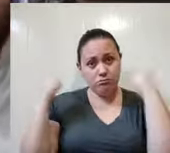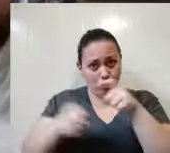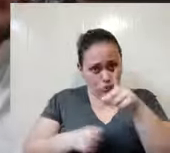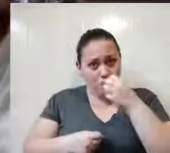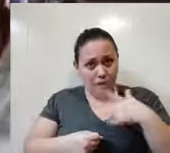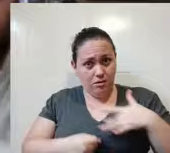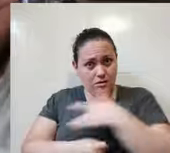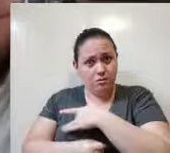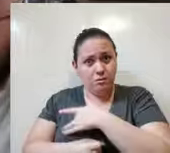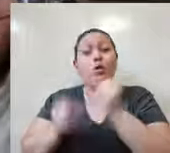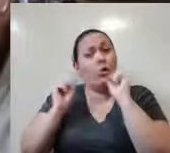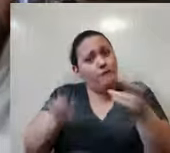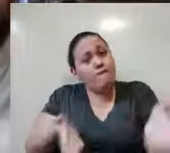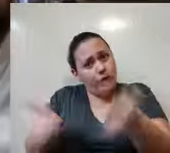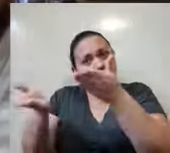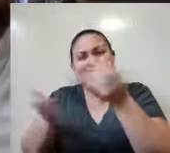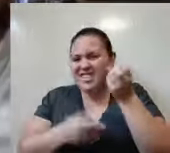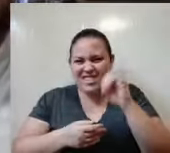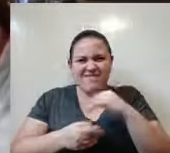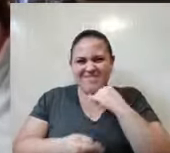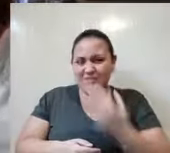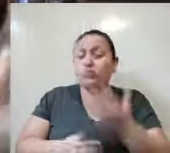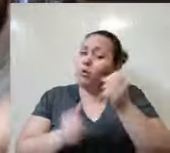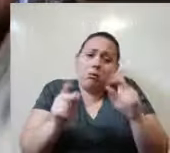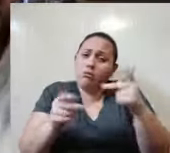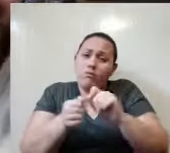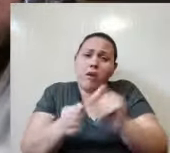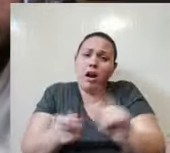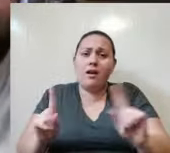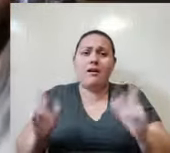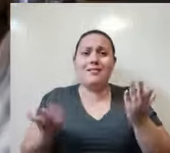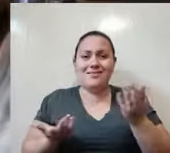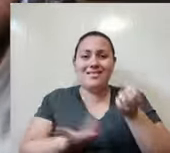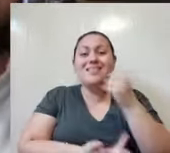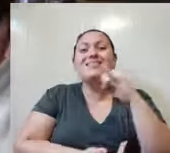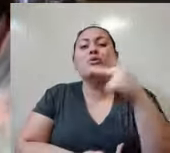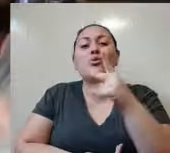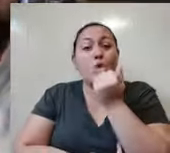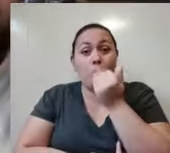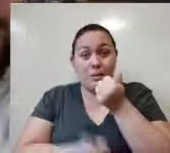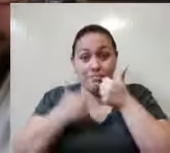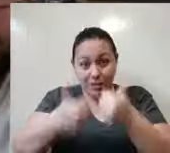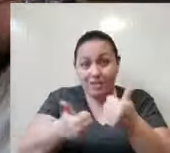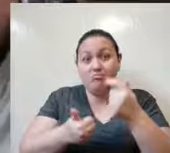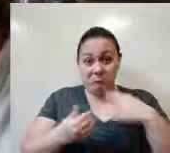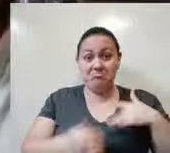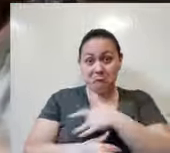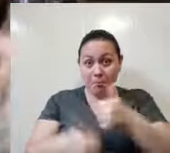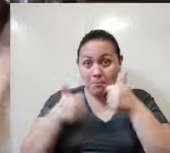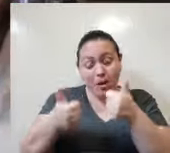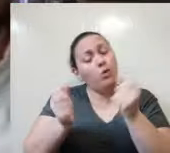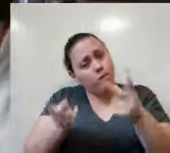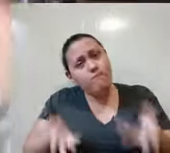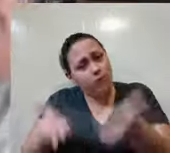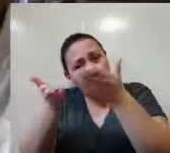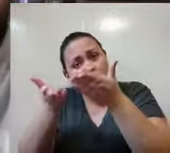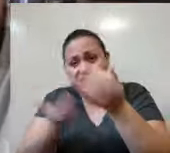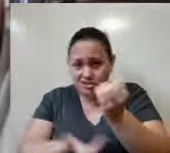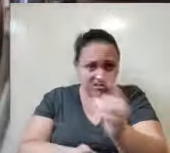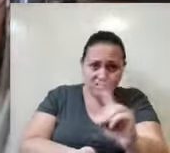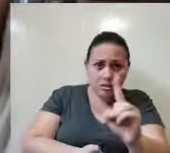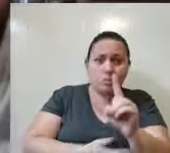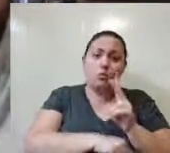não faz, não faz exercício. Se te alimentar bem te faz bem, te alimenta bem. Se não,